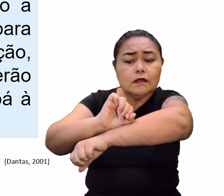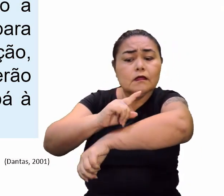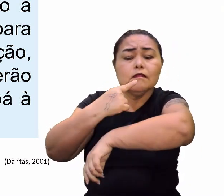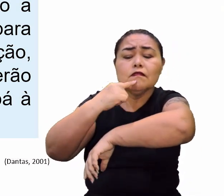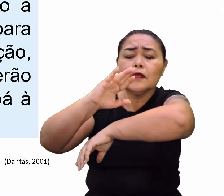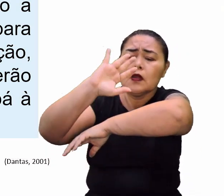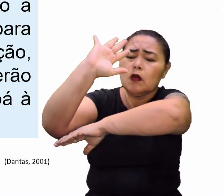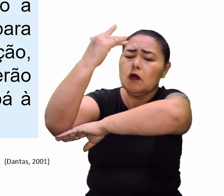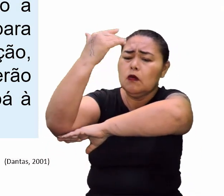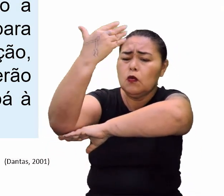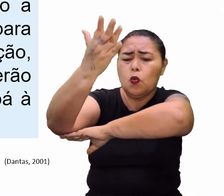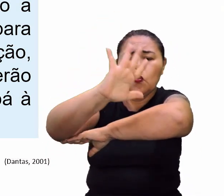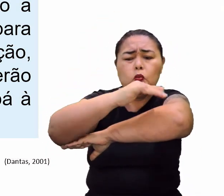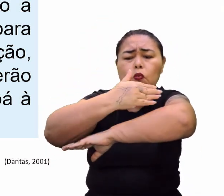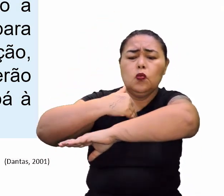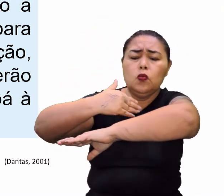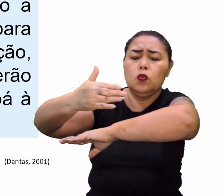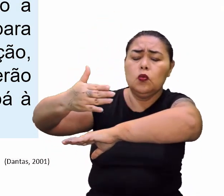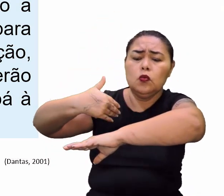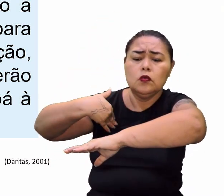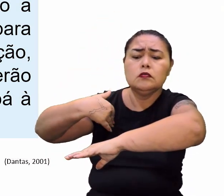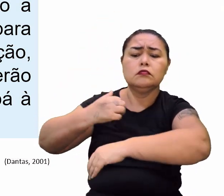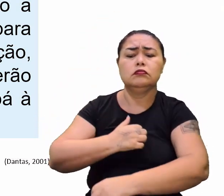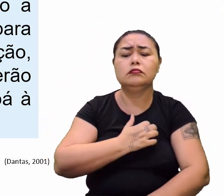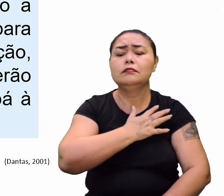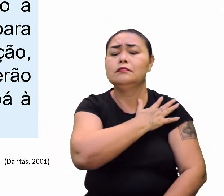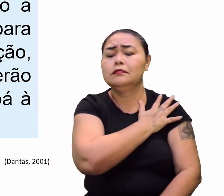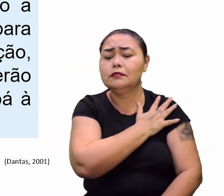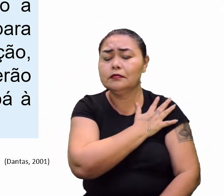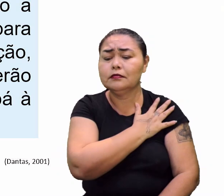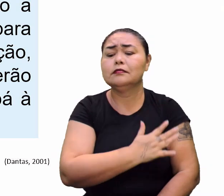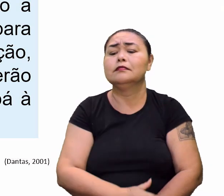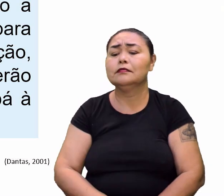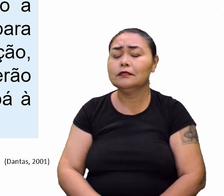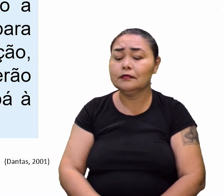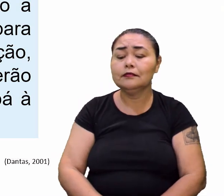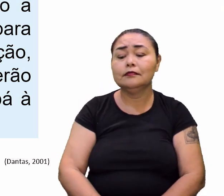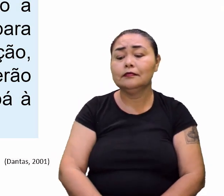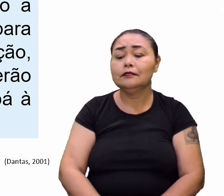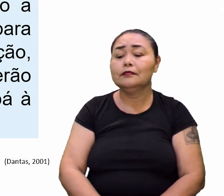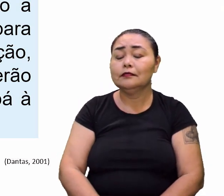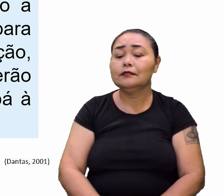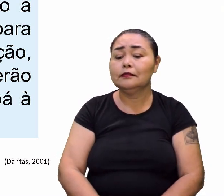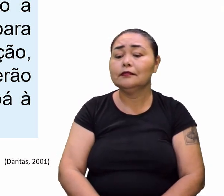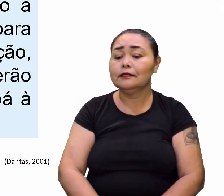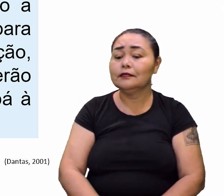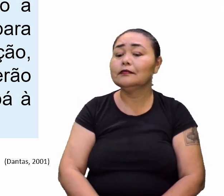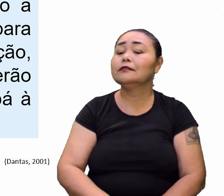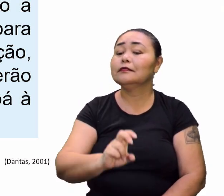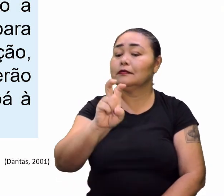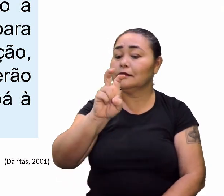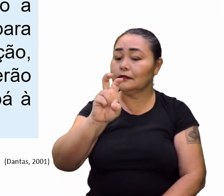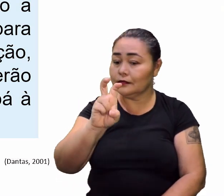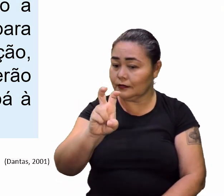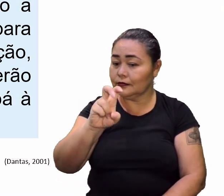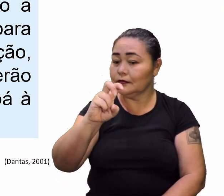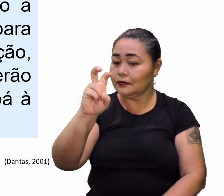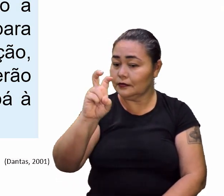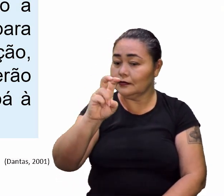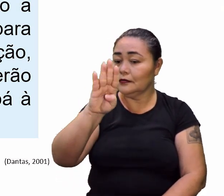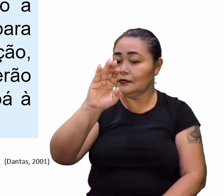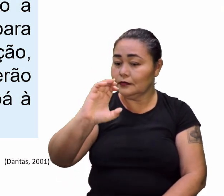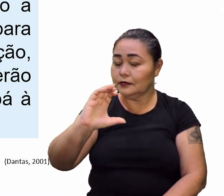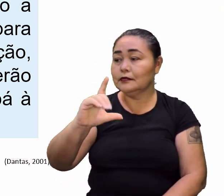falando de muitos homens ali, principalmente do exército, pessoal ali do Batalhão de Engenharia e Construção